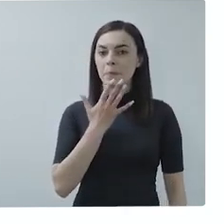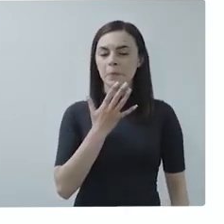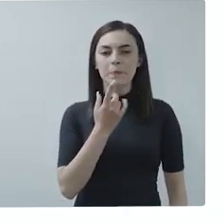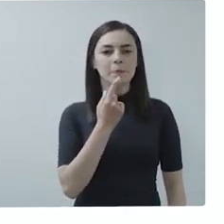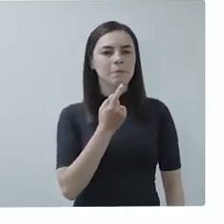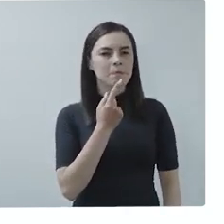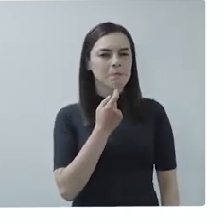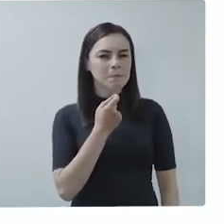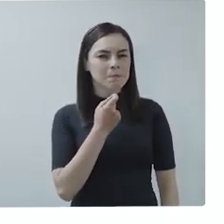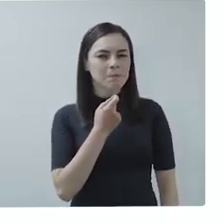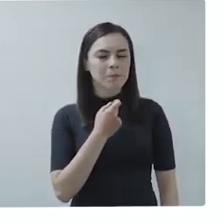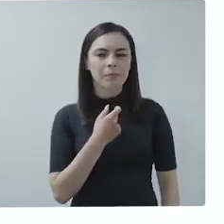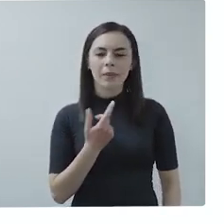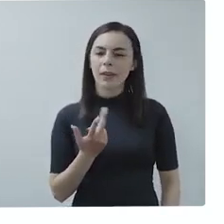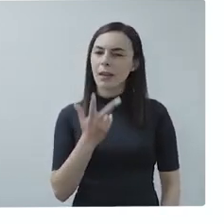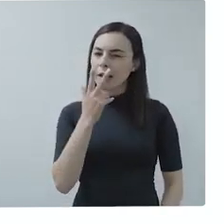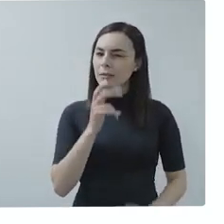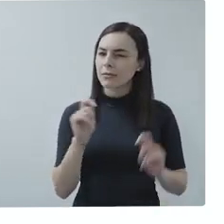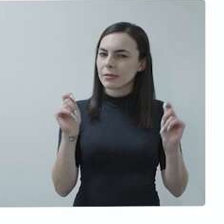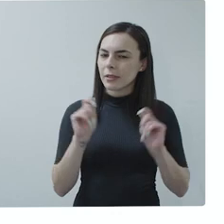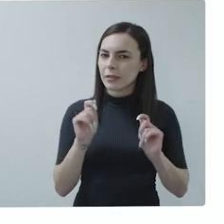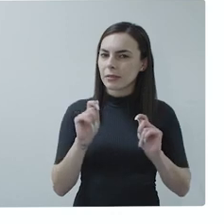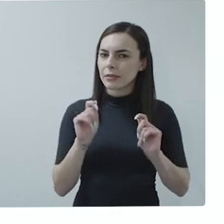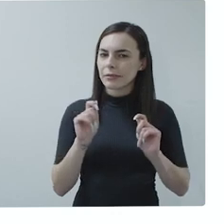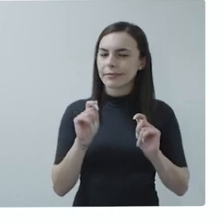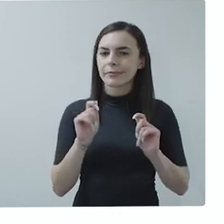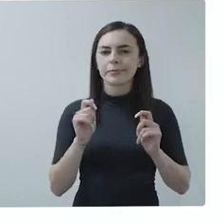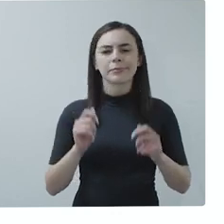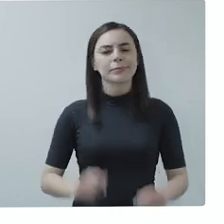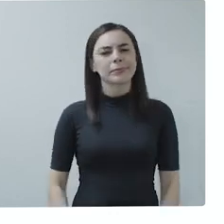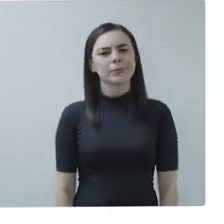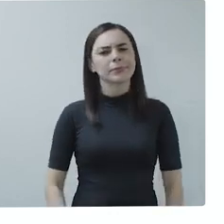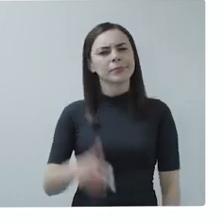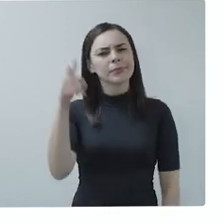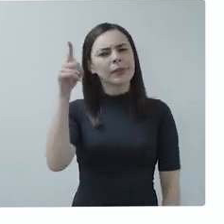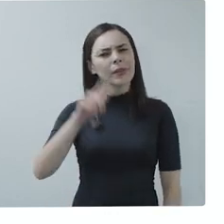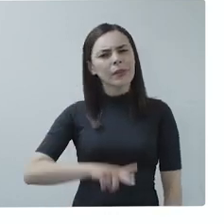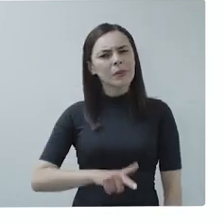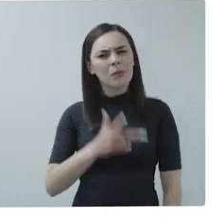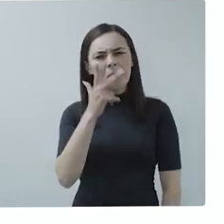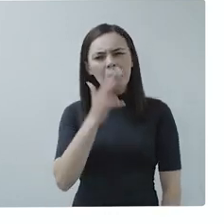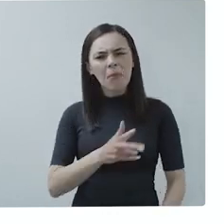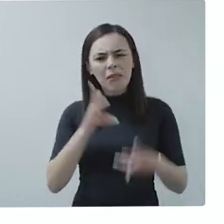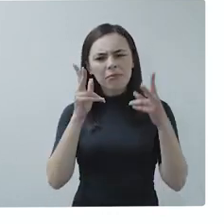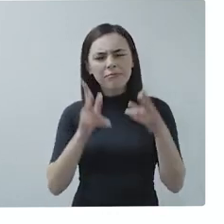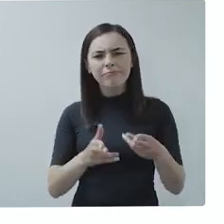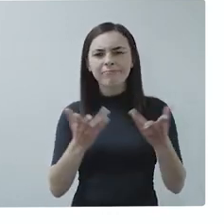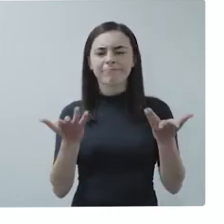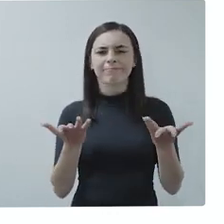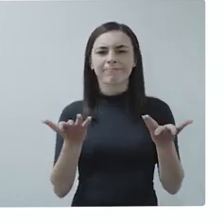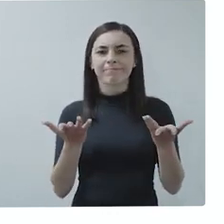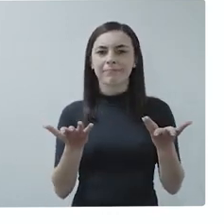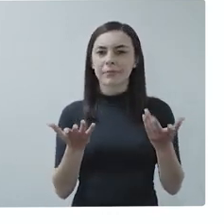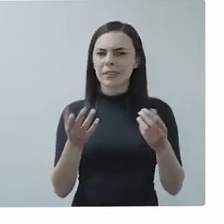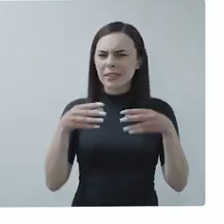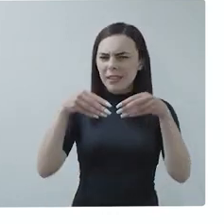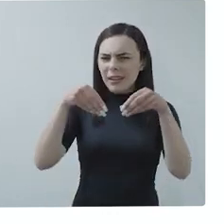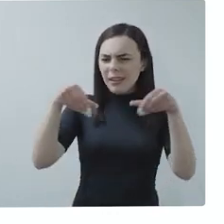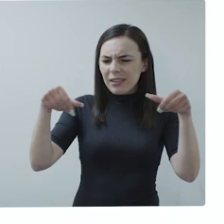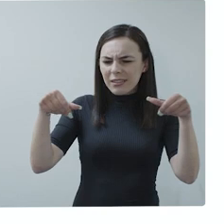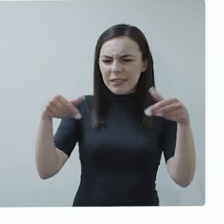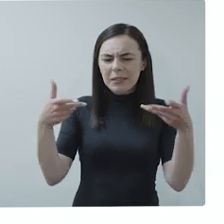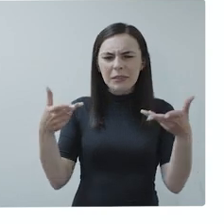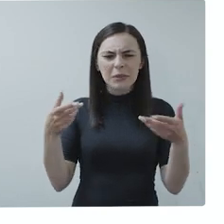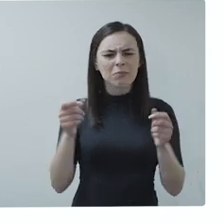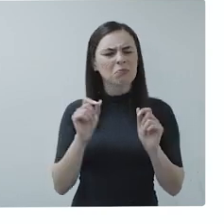Vermelho. Ah, agora já acho que já vai dar pra ver alguma coisa. De novo a mesma coisa, parece. Mas será que é areia? O que que a